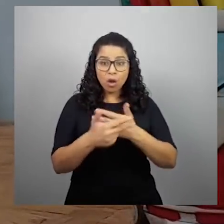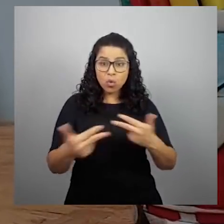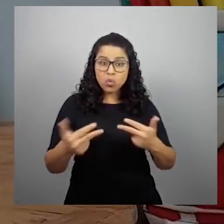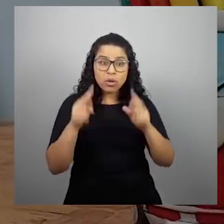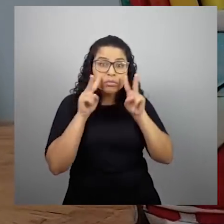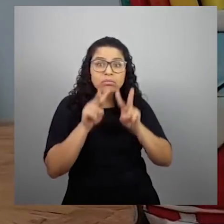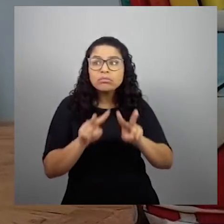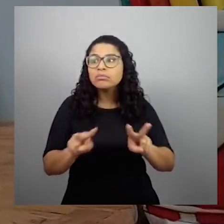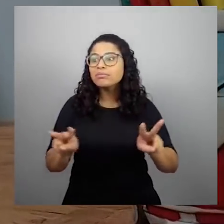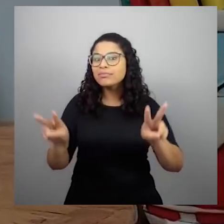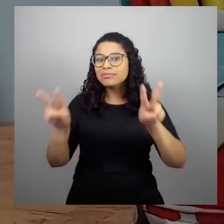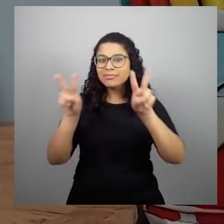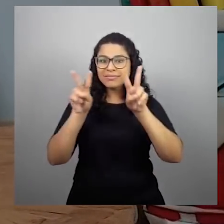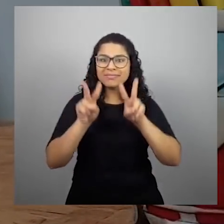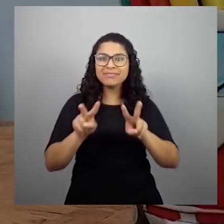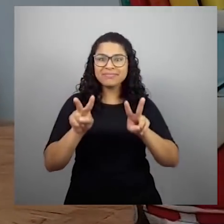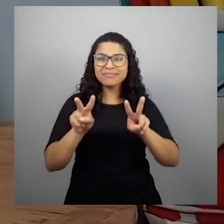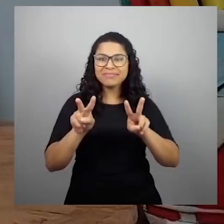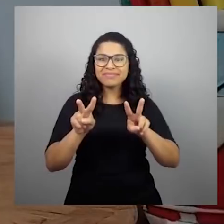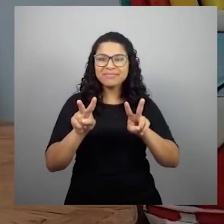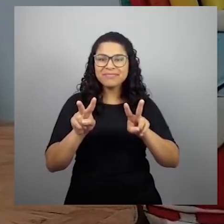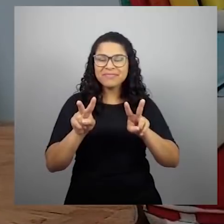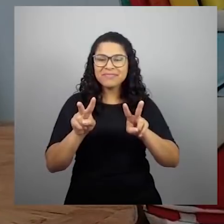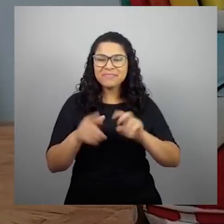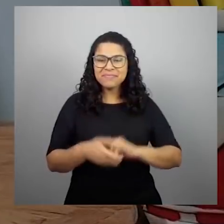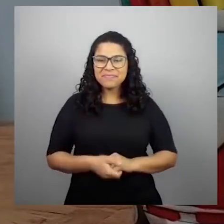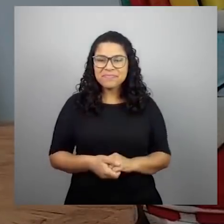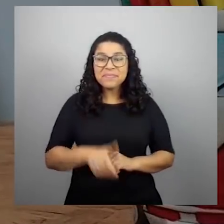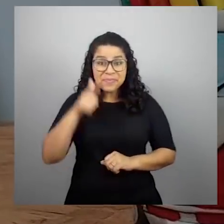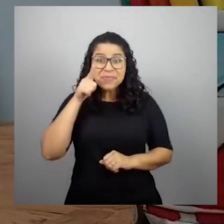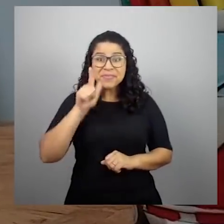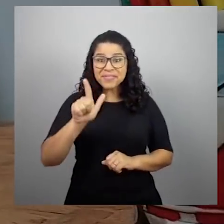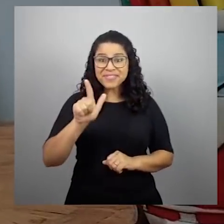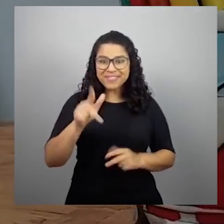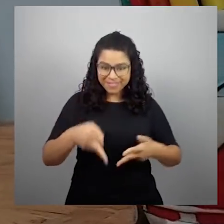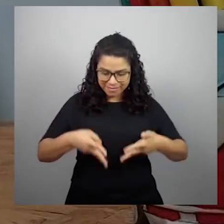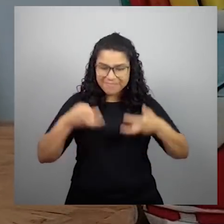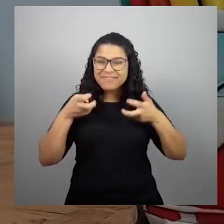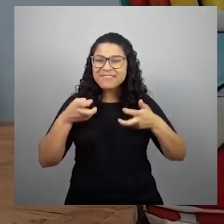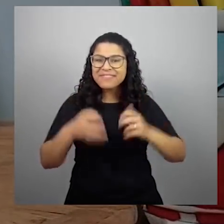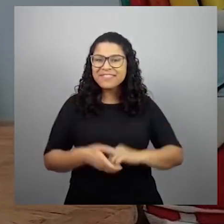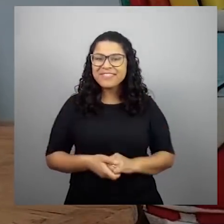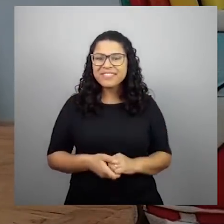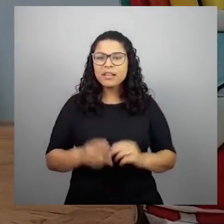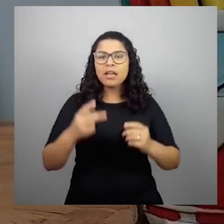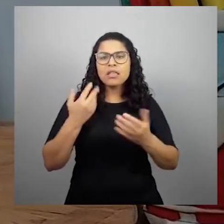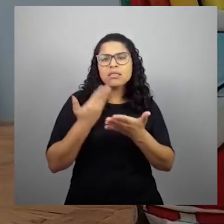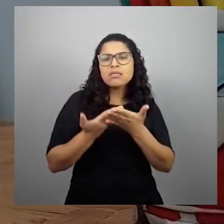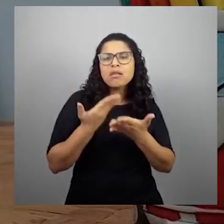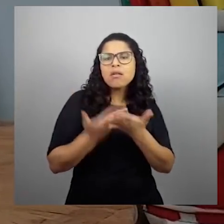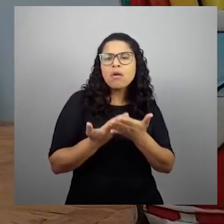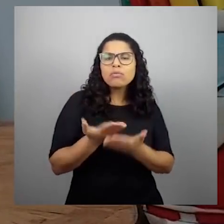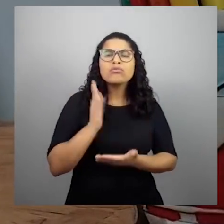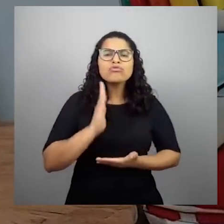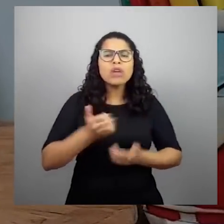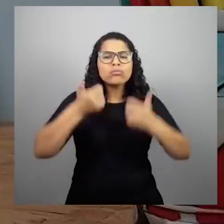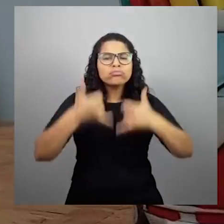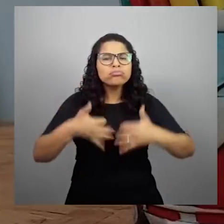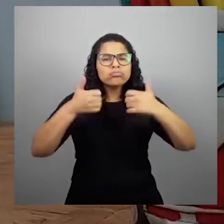gente vê e percebe? Conseguiram notar aí mais um pouquinho desse assunto que a gente já vem falando há algum